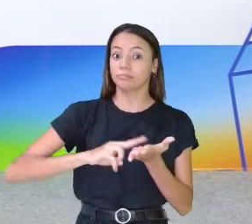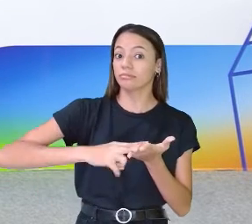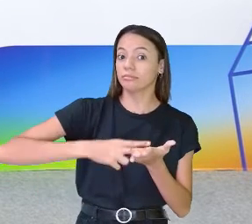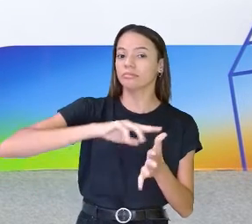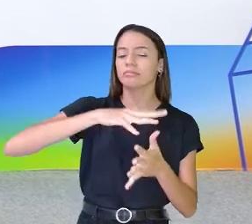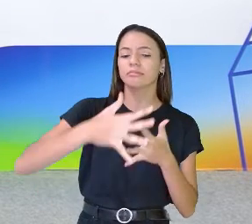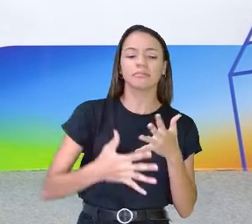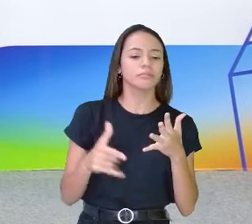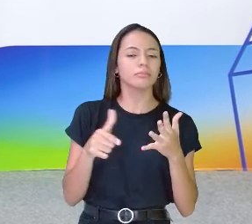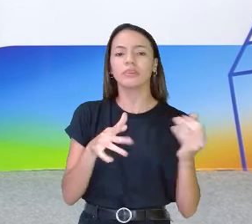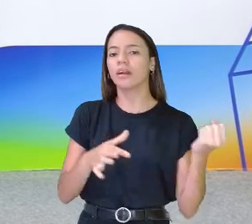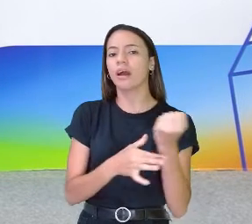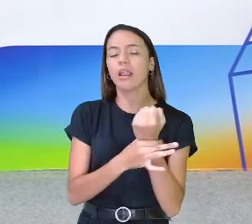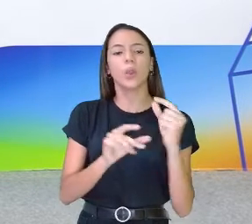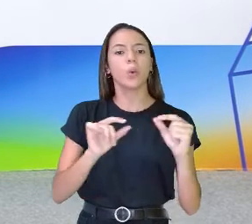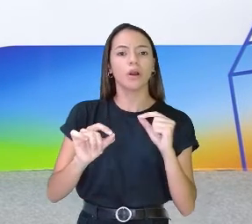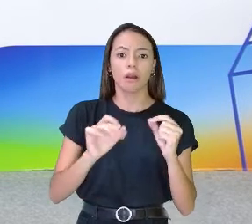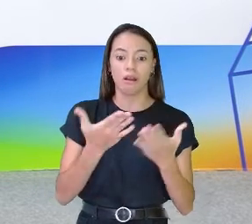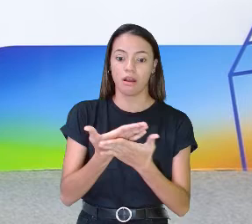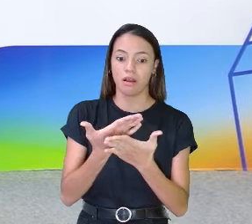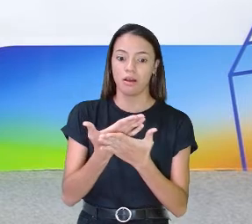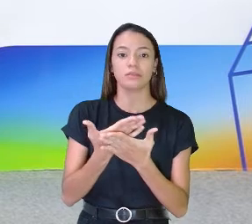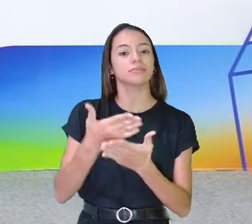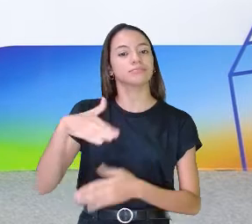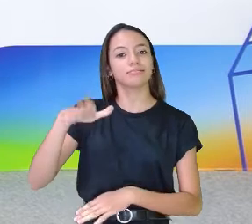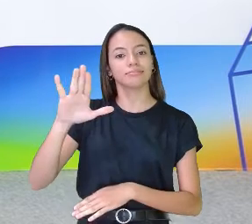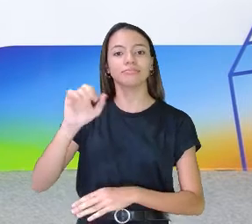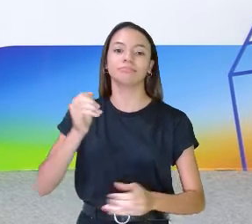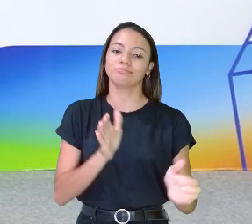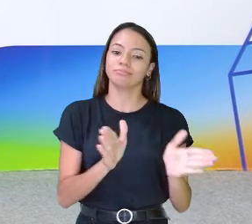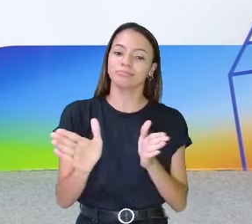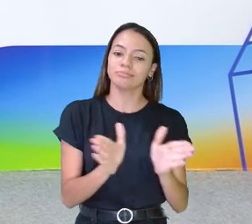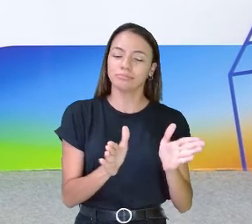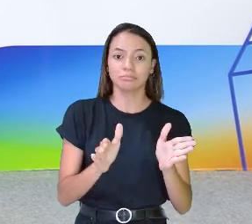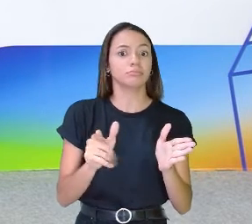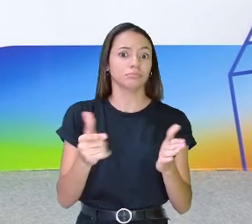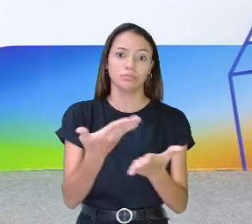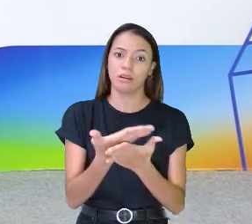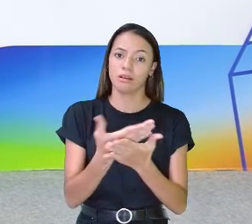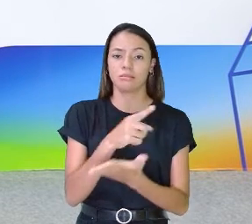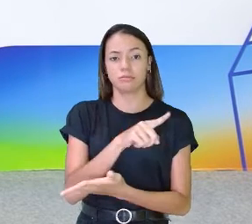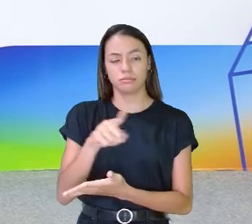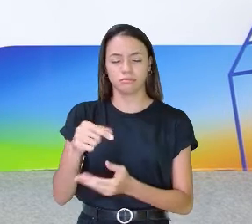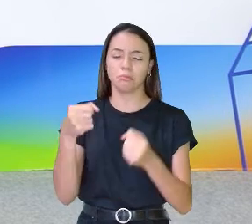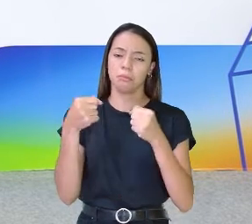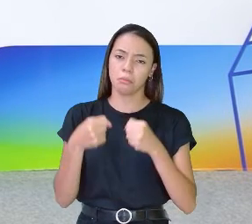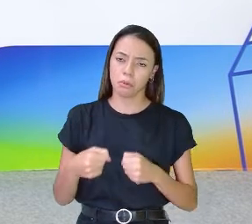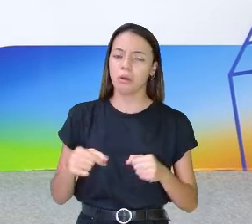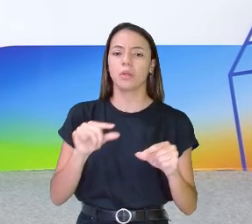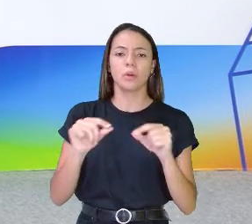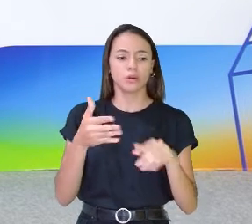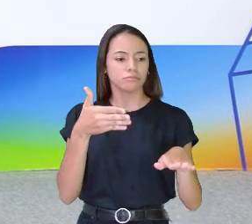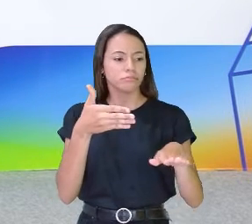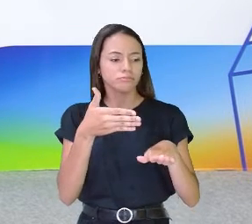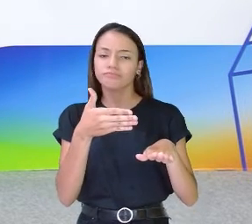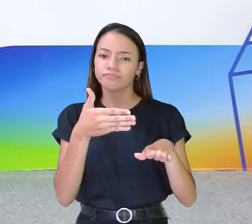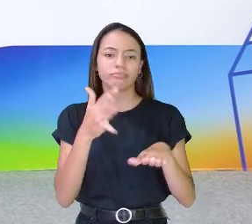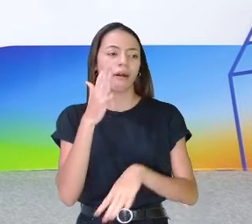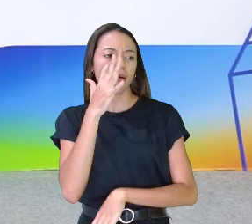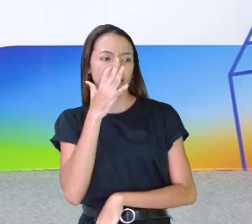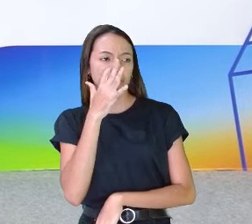Libras torna nossas aulas muito mais acessíveis. Aulas extras que vocês podem consultar, ver,